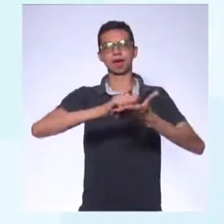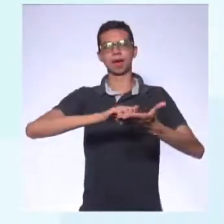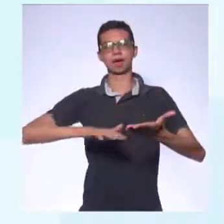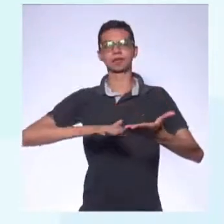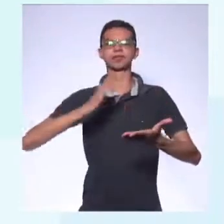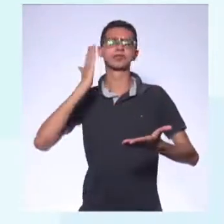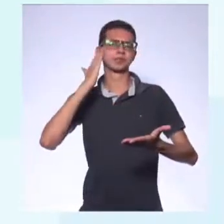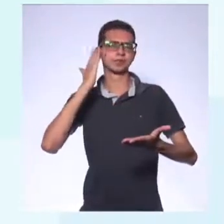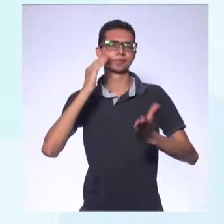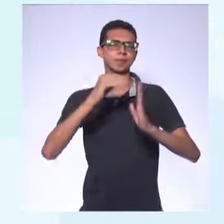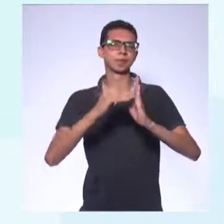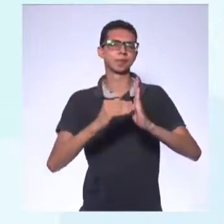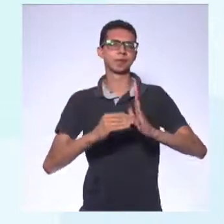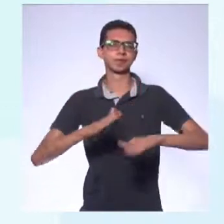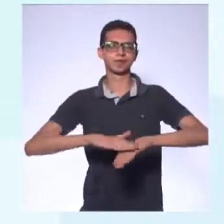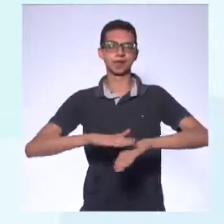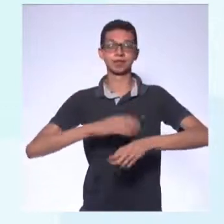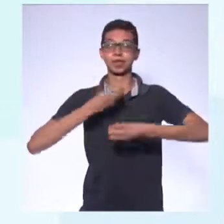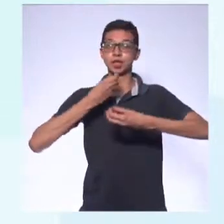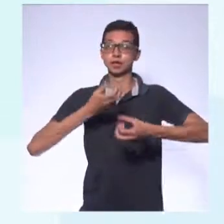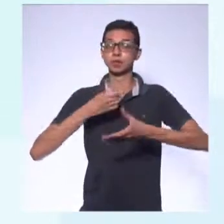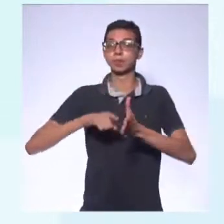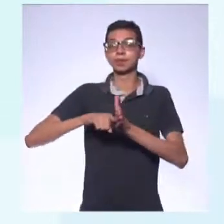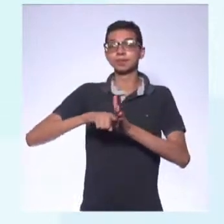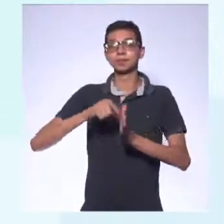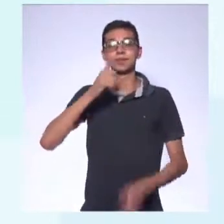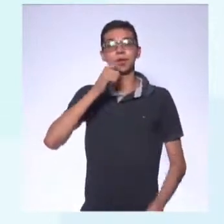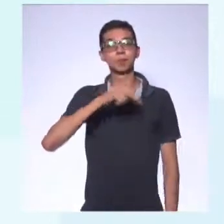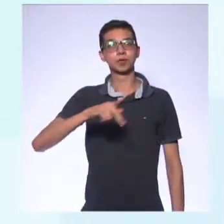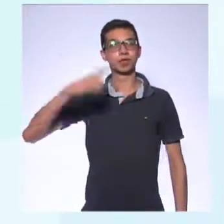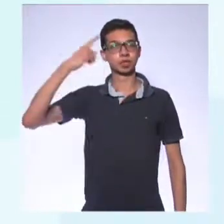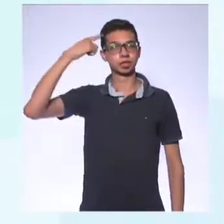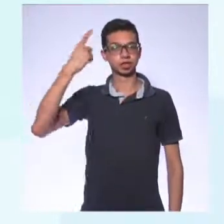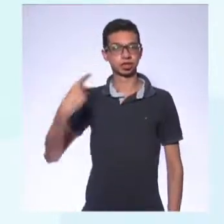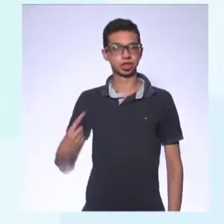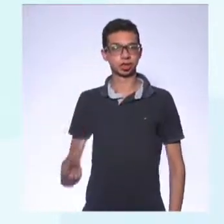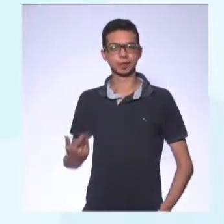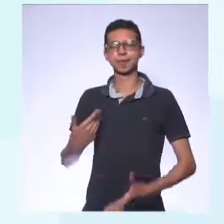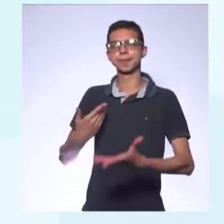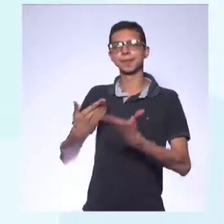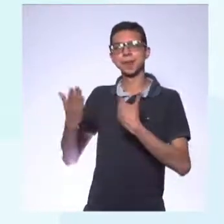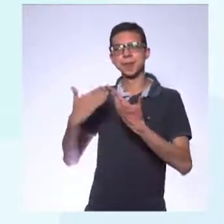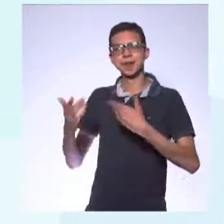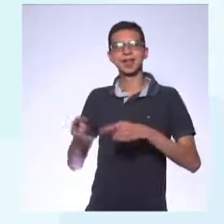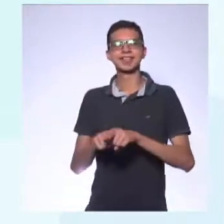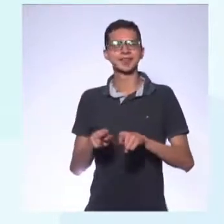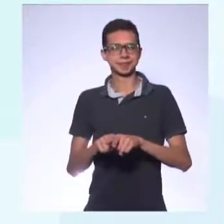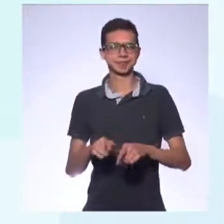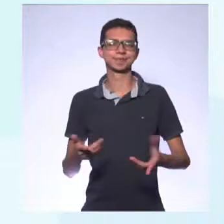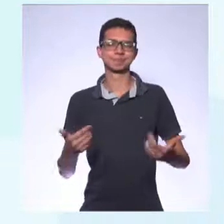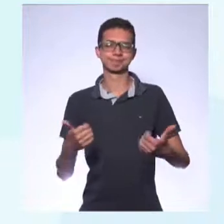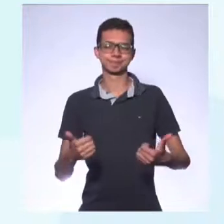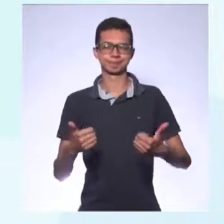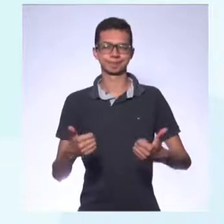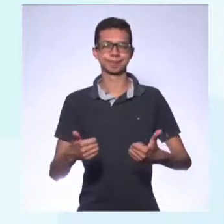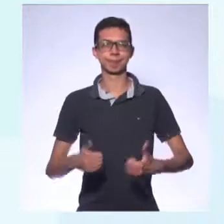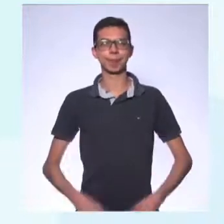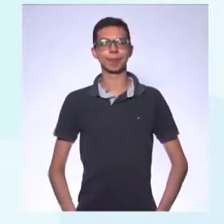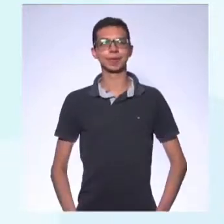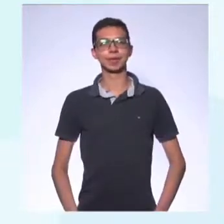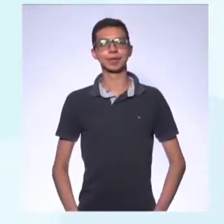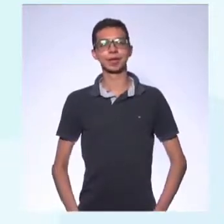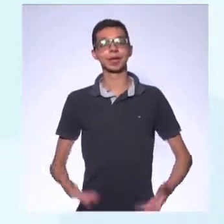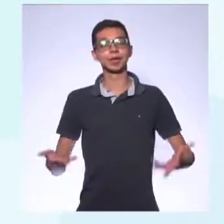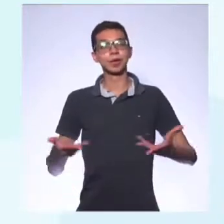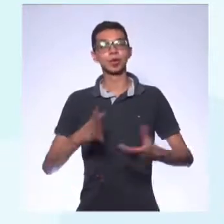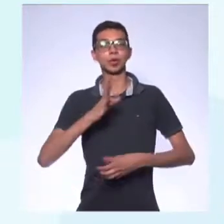buscar informações, interagir aqui com a professora Jennifer. E, claro, a gente vai também compartilhar, né,